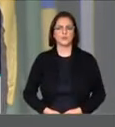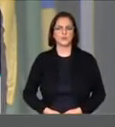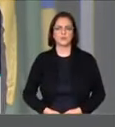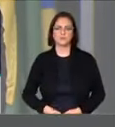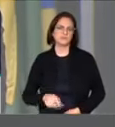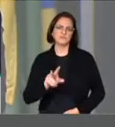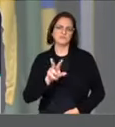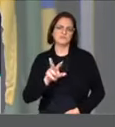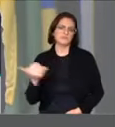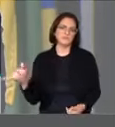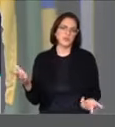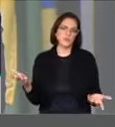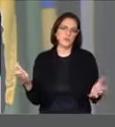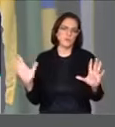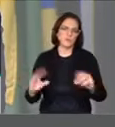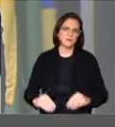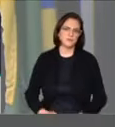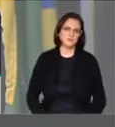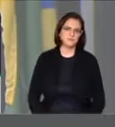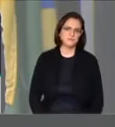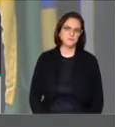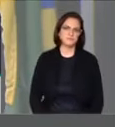ser.